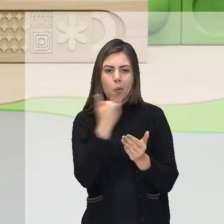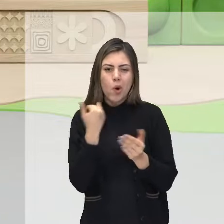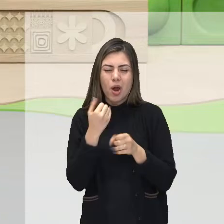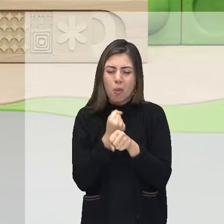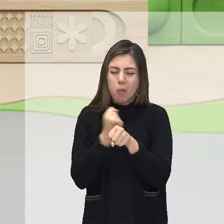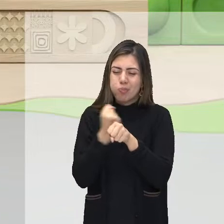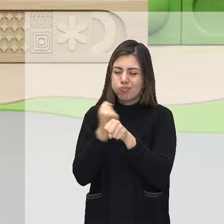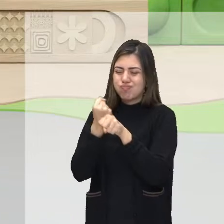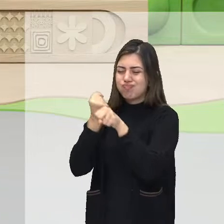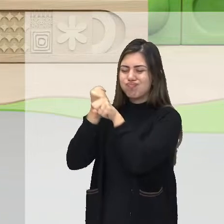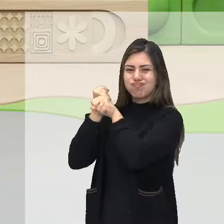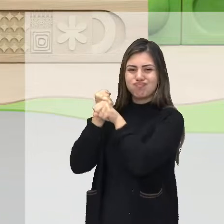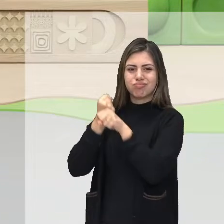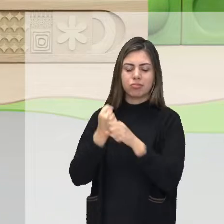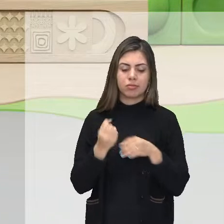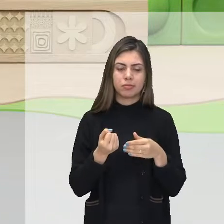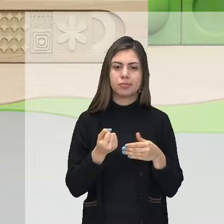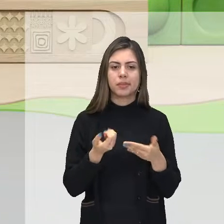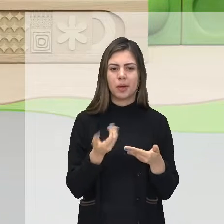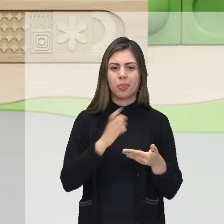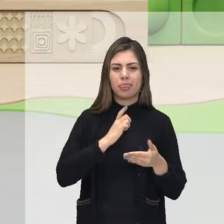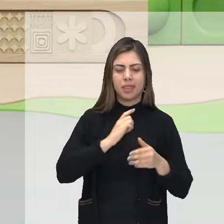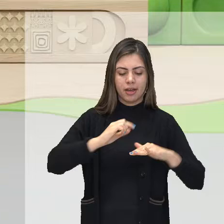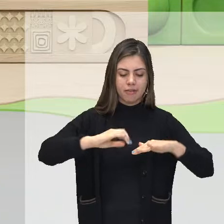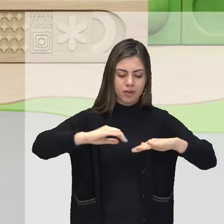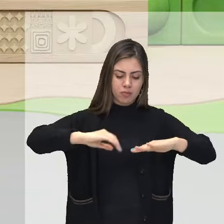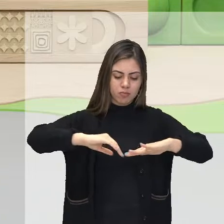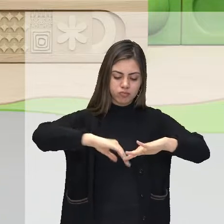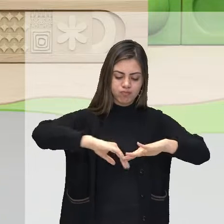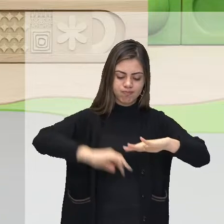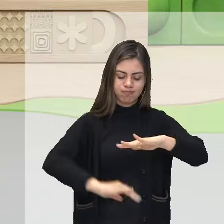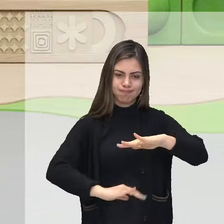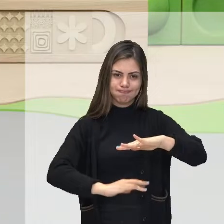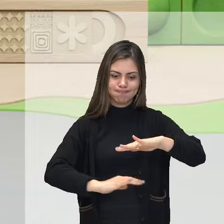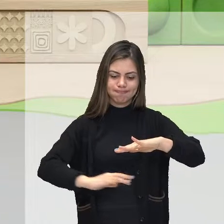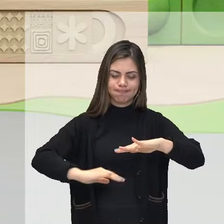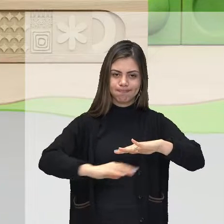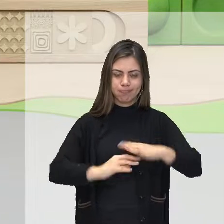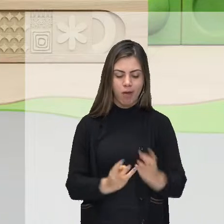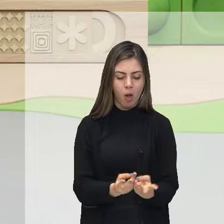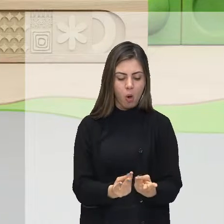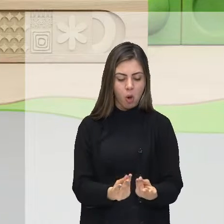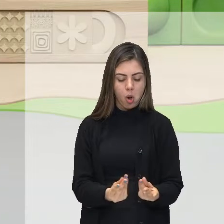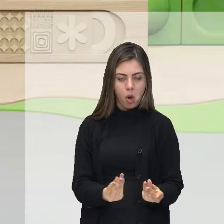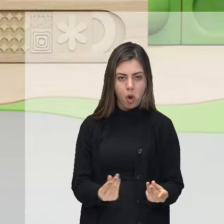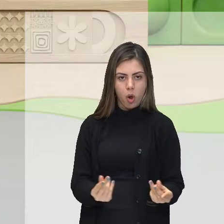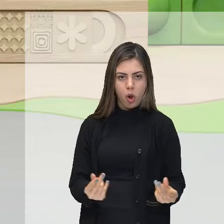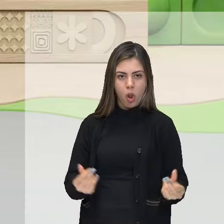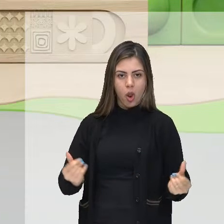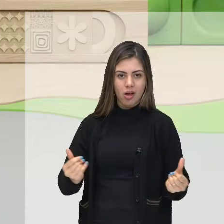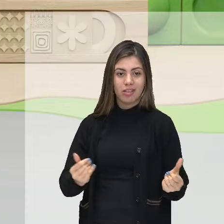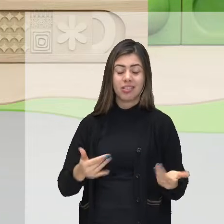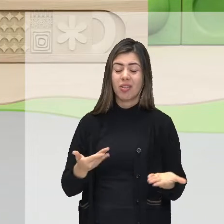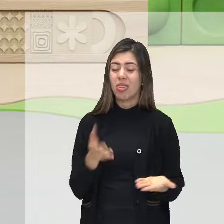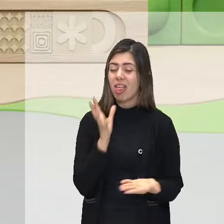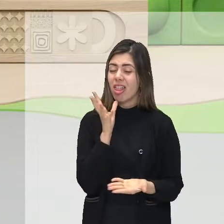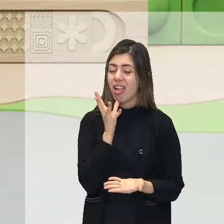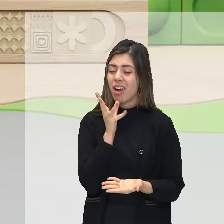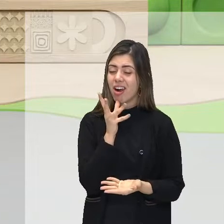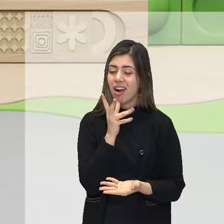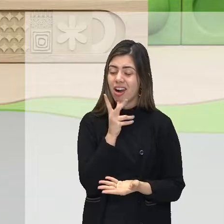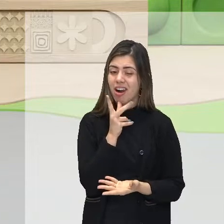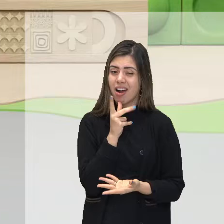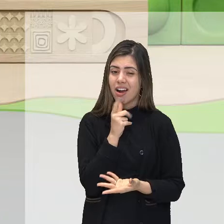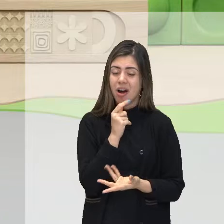de anos, né? Compactada ali por sedimentos, e essa decomposição levou milhões de anos para